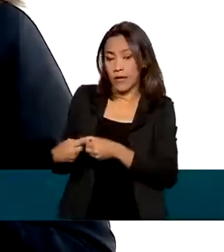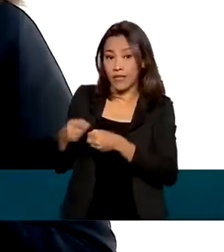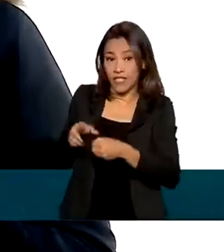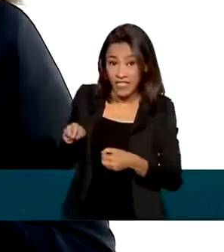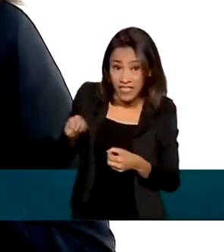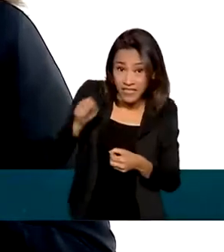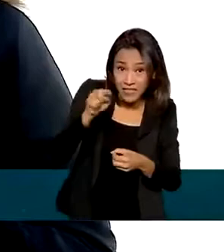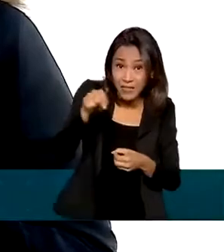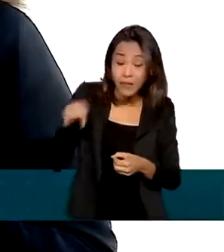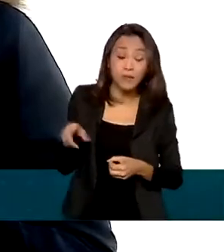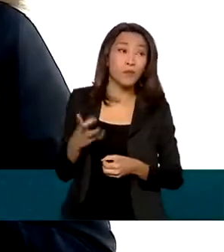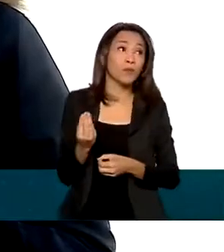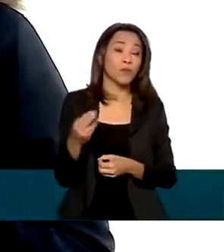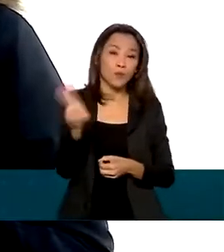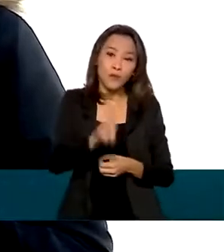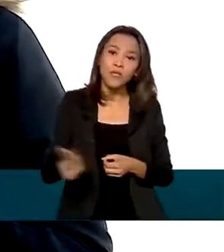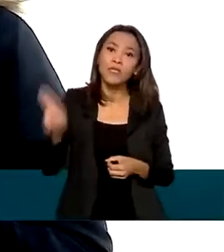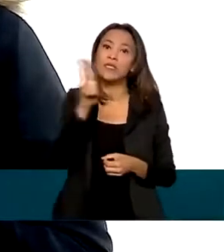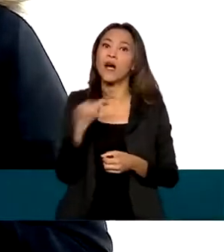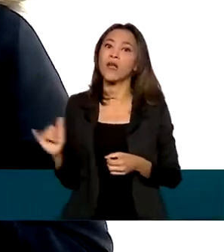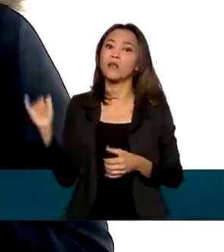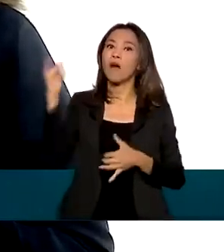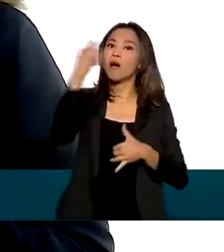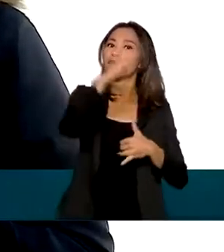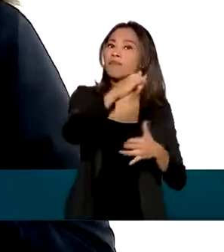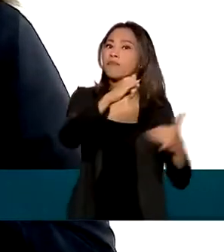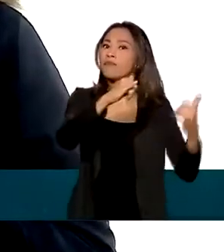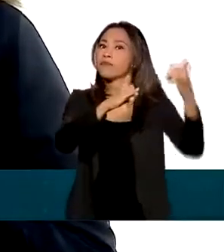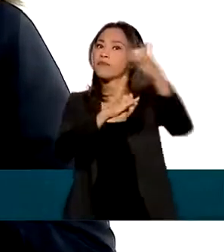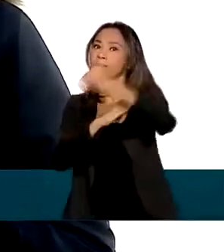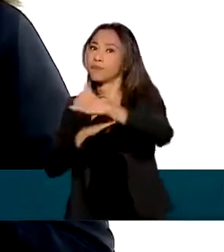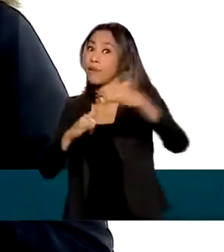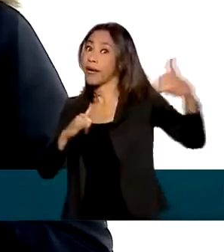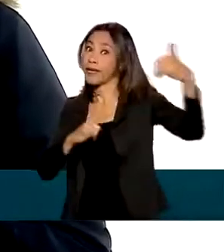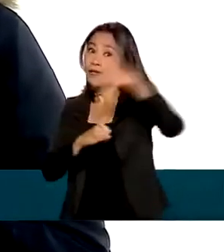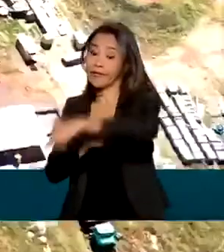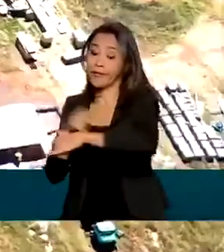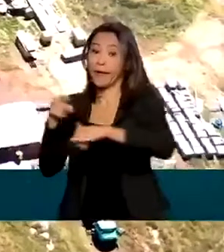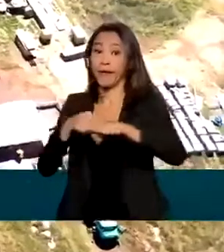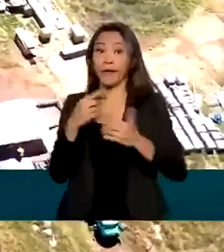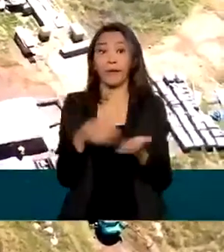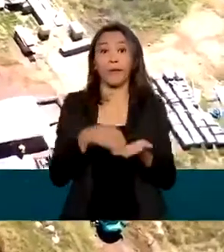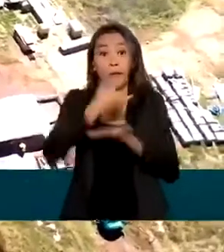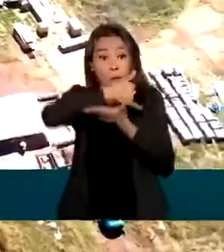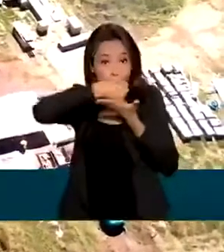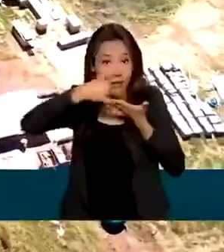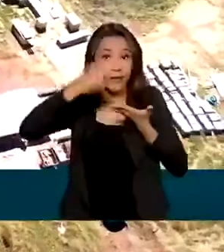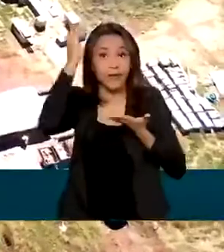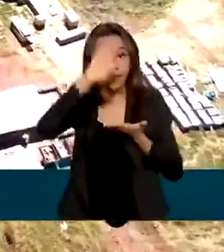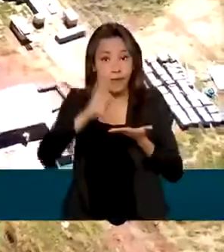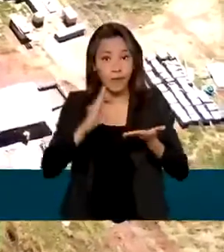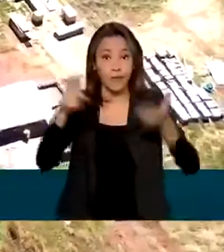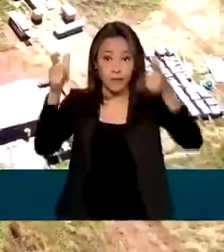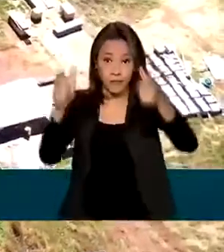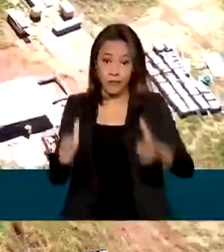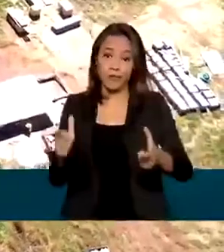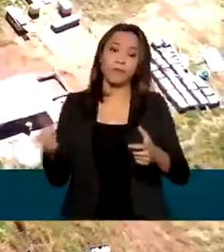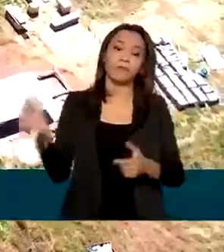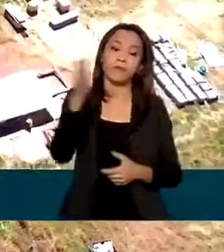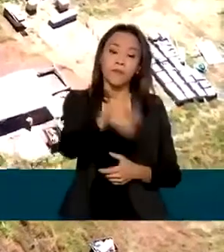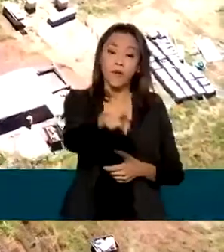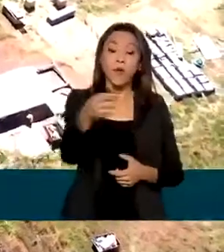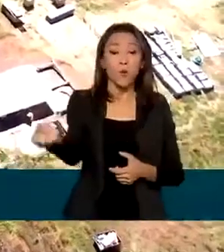região é muito utilizada pelo tráfico para entrar com cocaína no Brasil a implantação de novas tecnologias